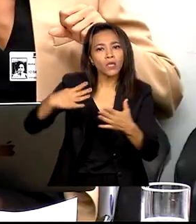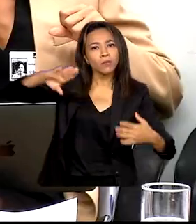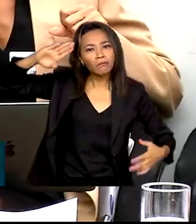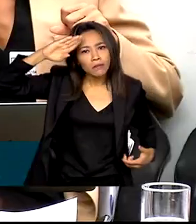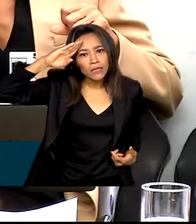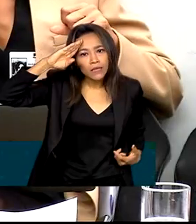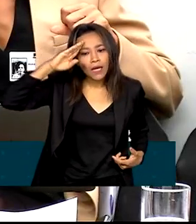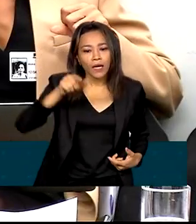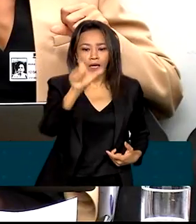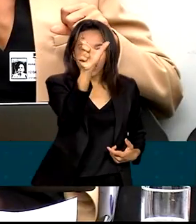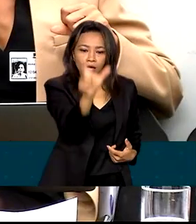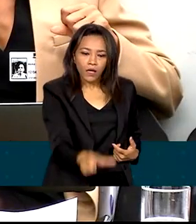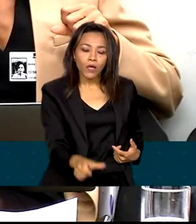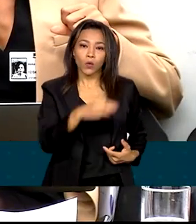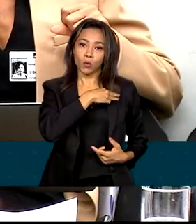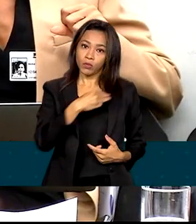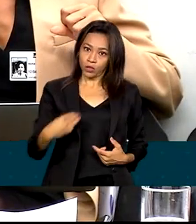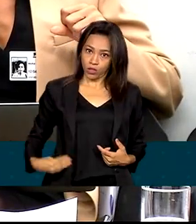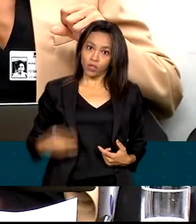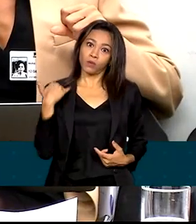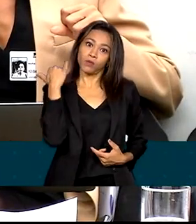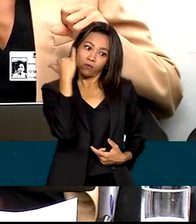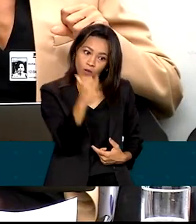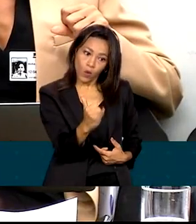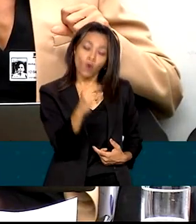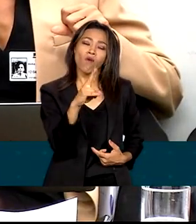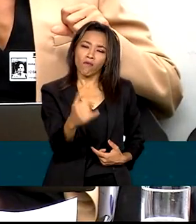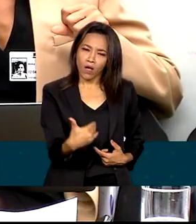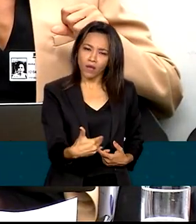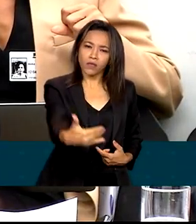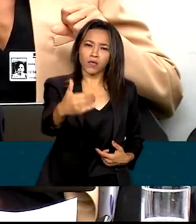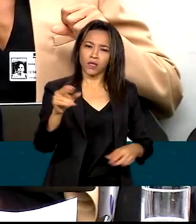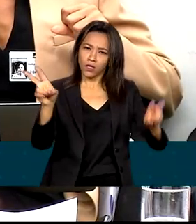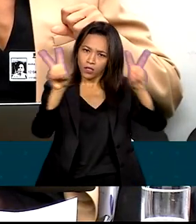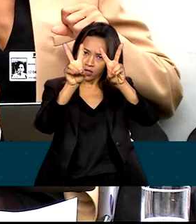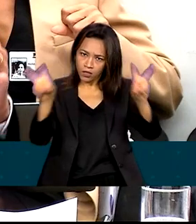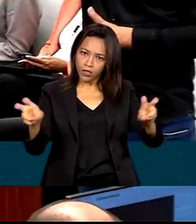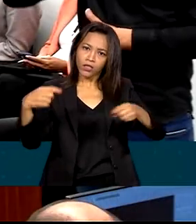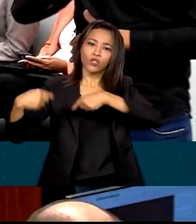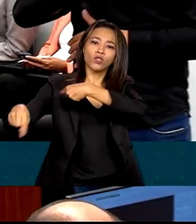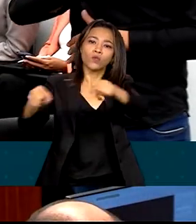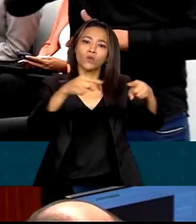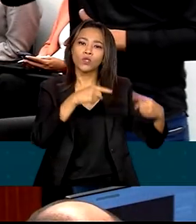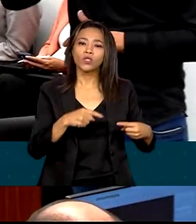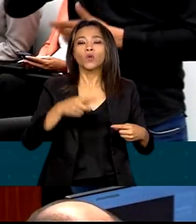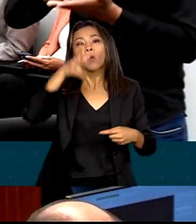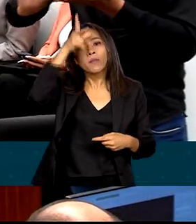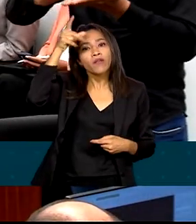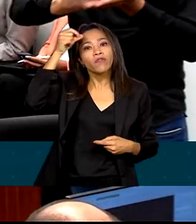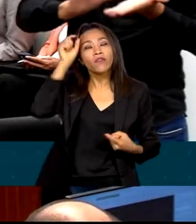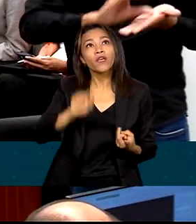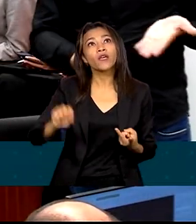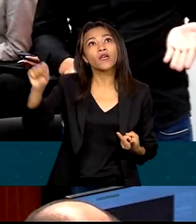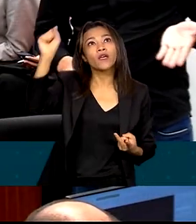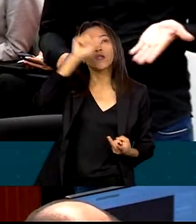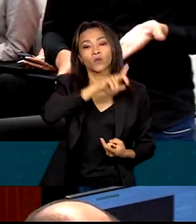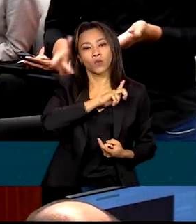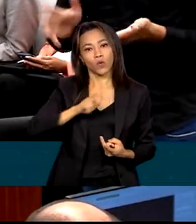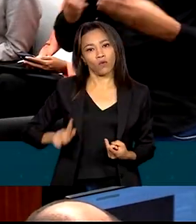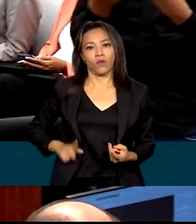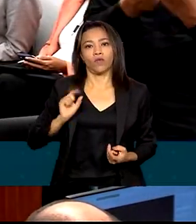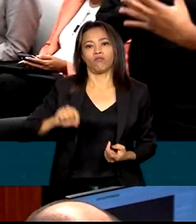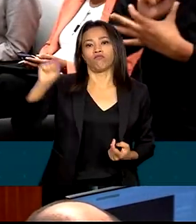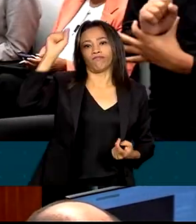o ministro explicou que o assunto será discutido democraticamente com prefeitos e governadores mas